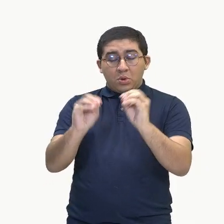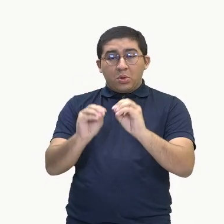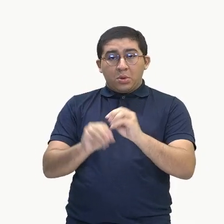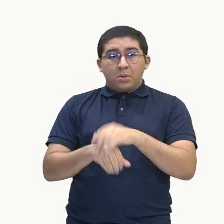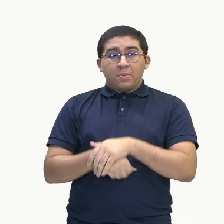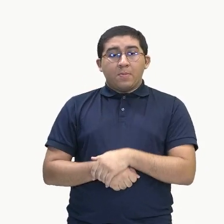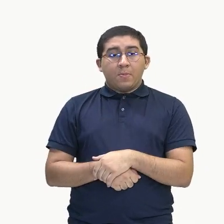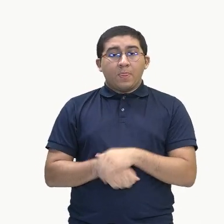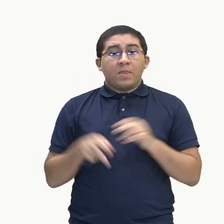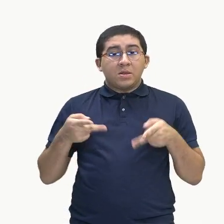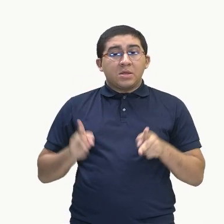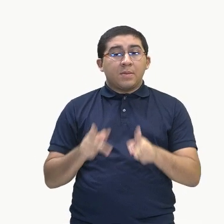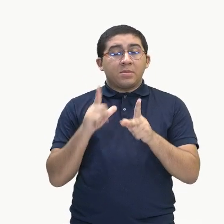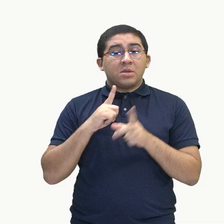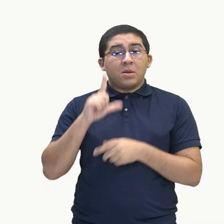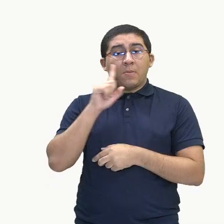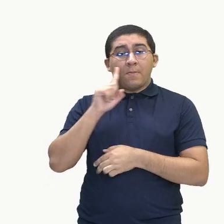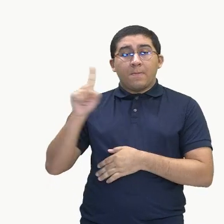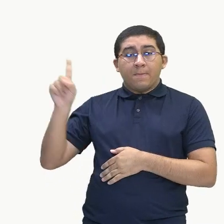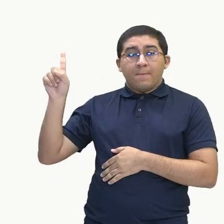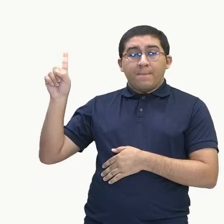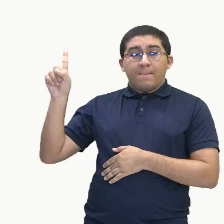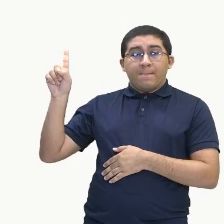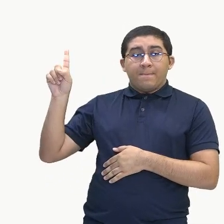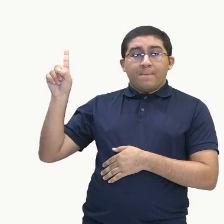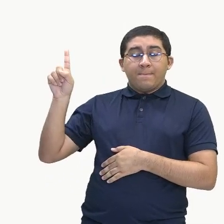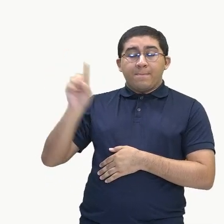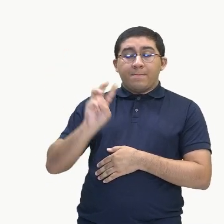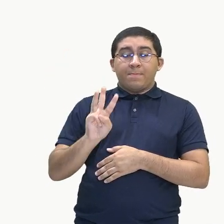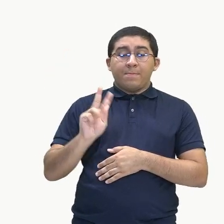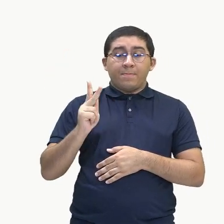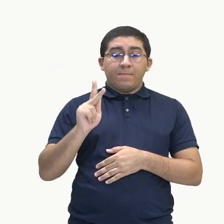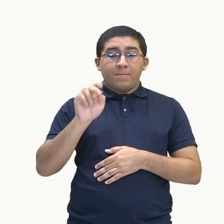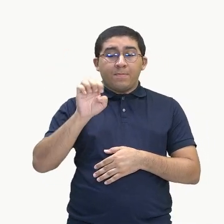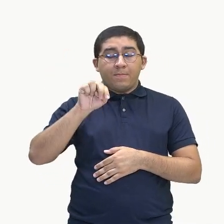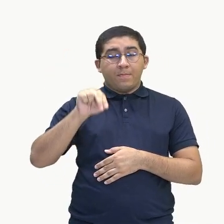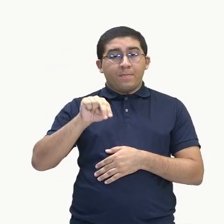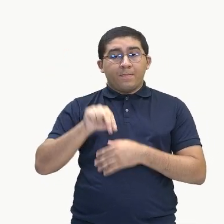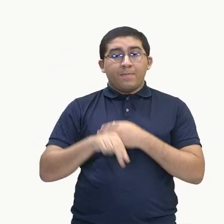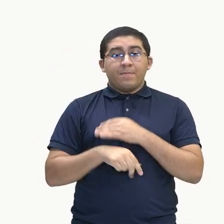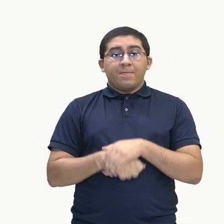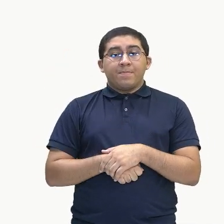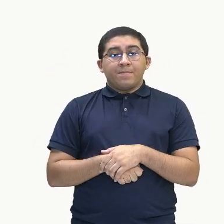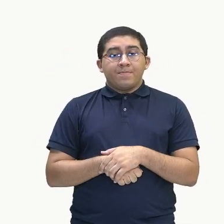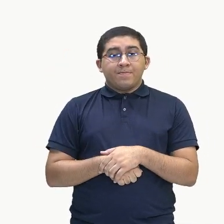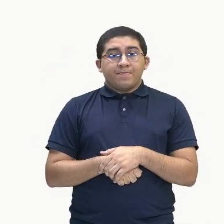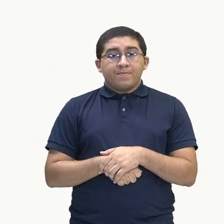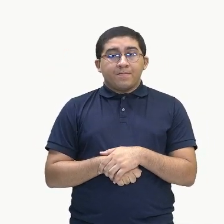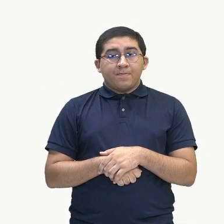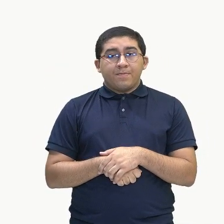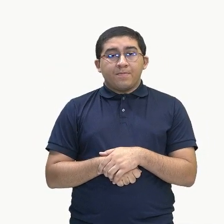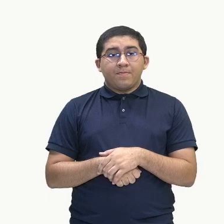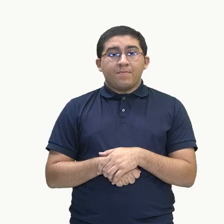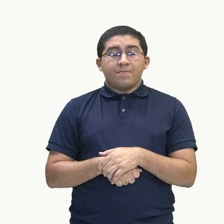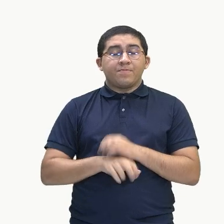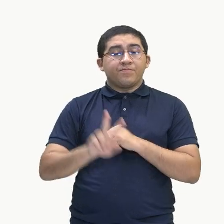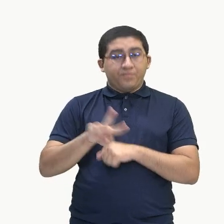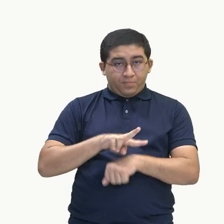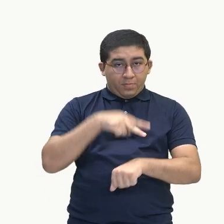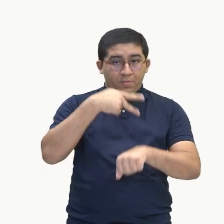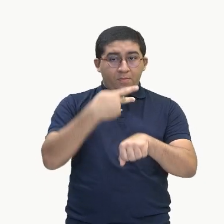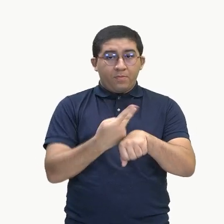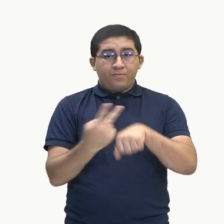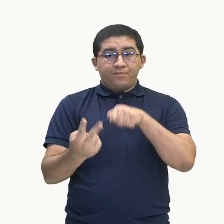que aparecer esse pronome, when, na sequência, o meu verbo